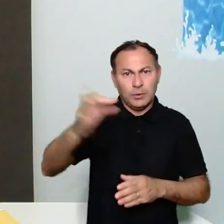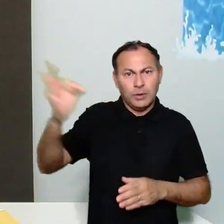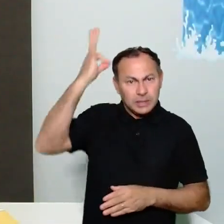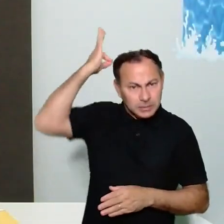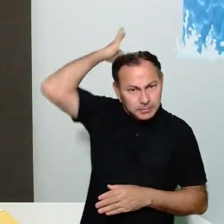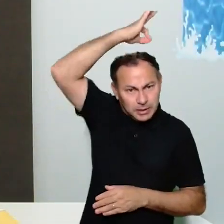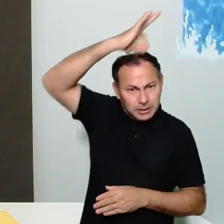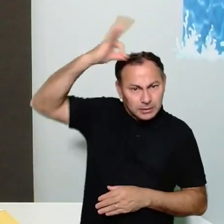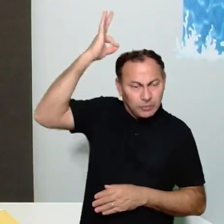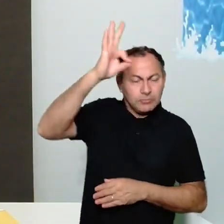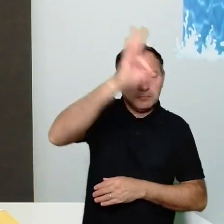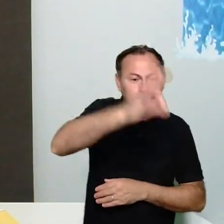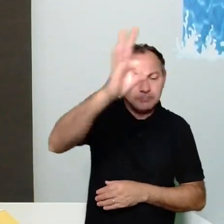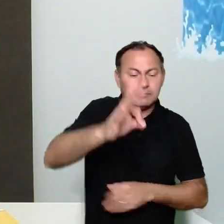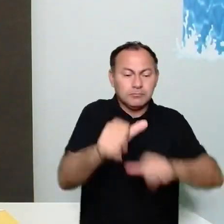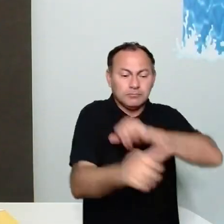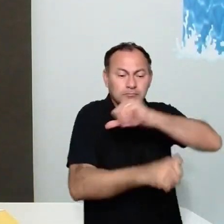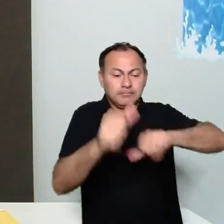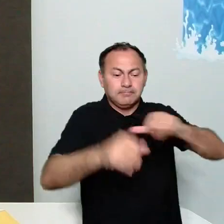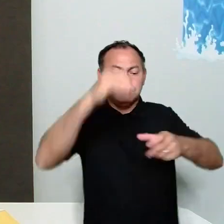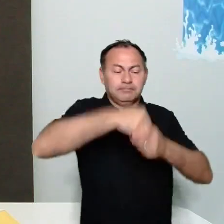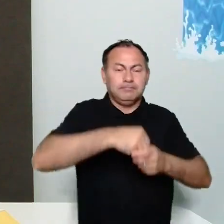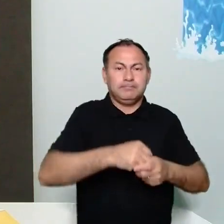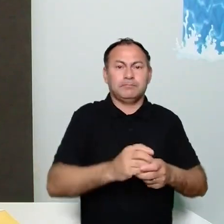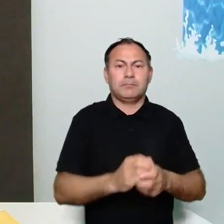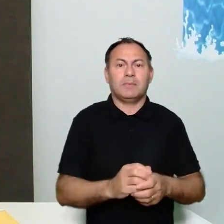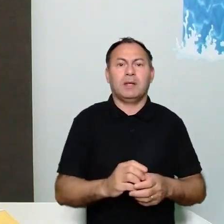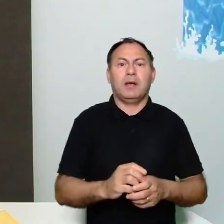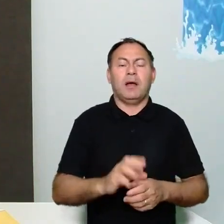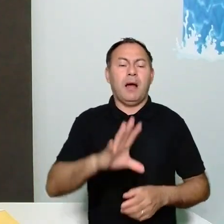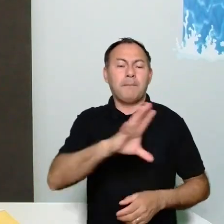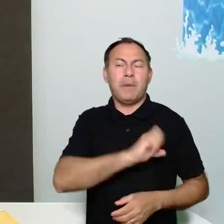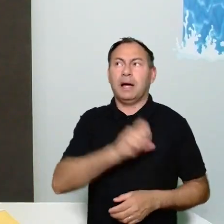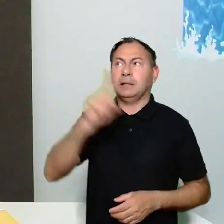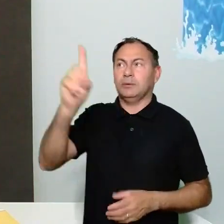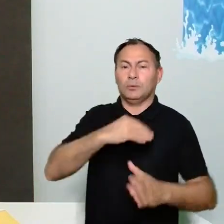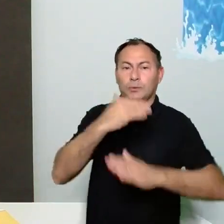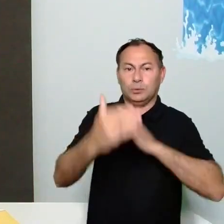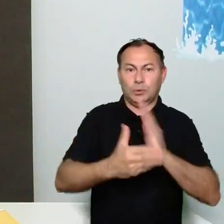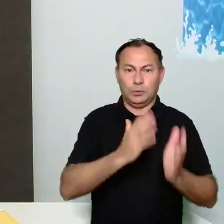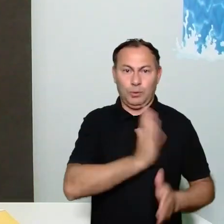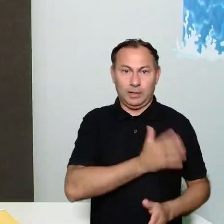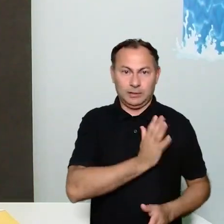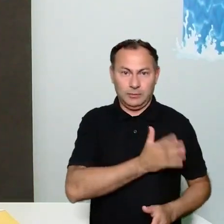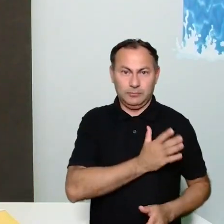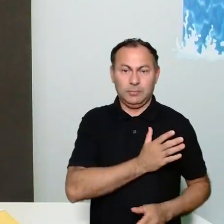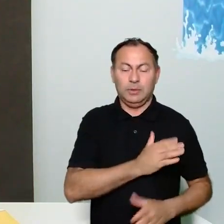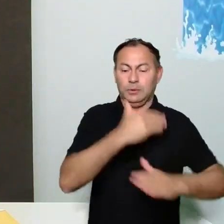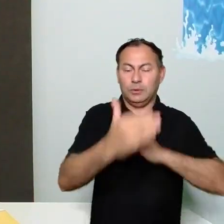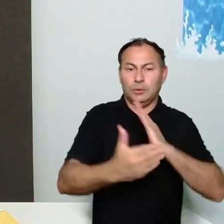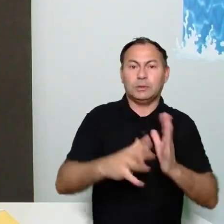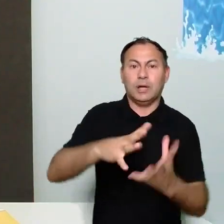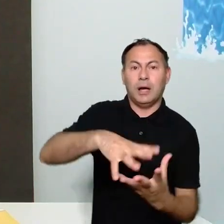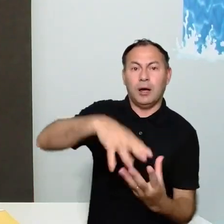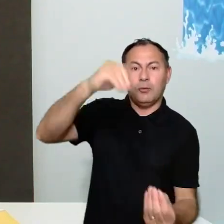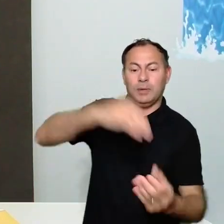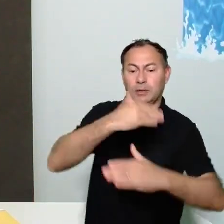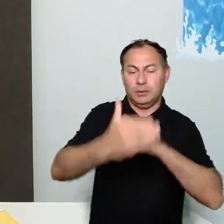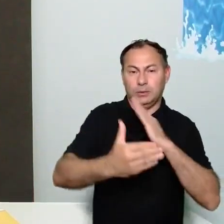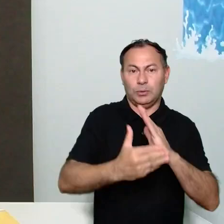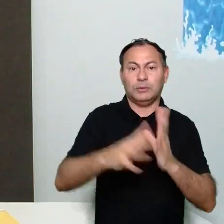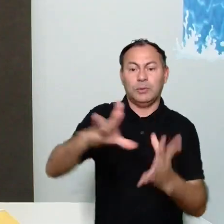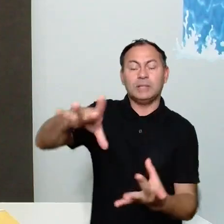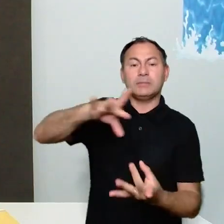o Espírito Santo, que nos move interiormente a amarem a Deus com todo o coração, com toda a